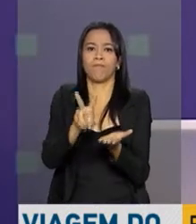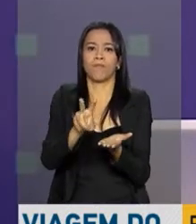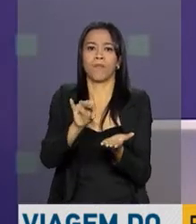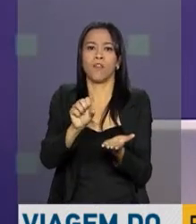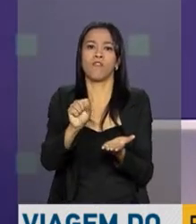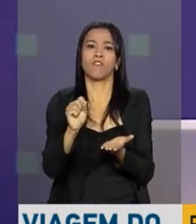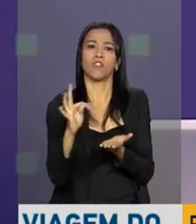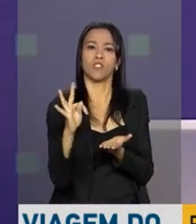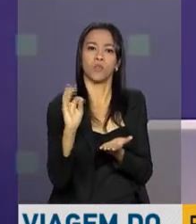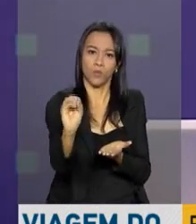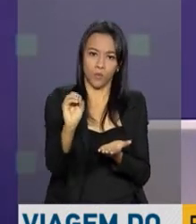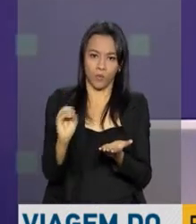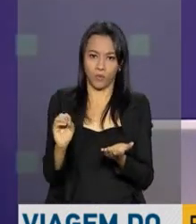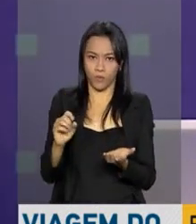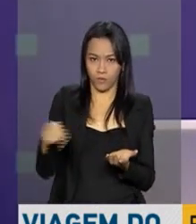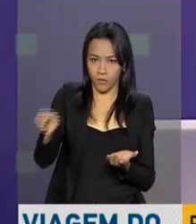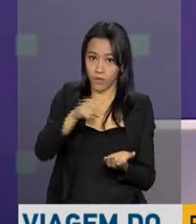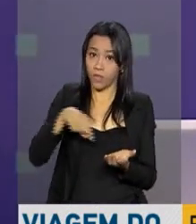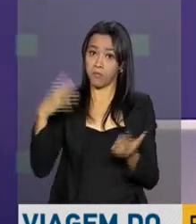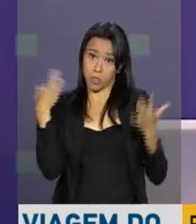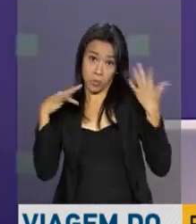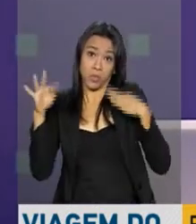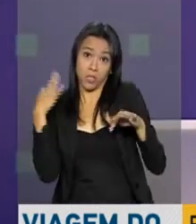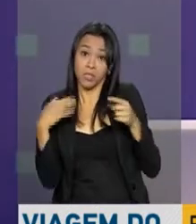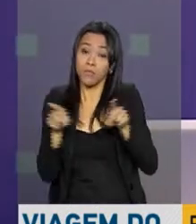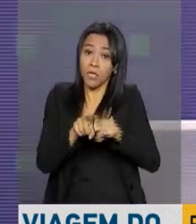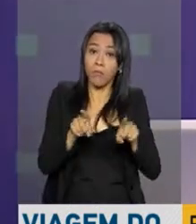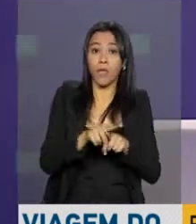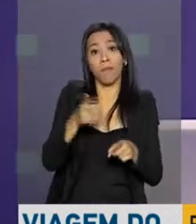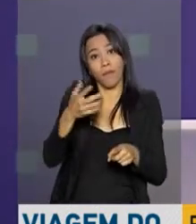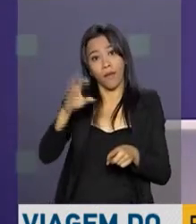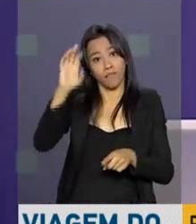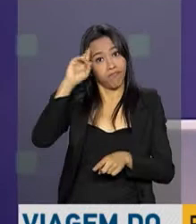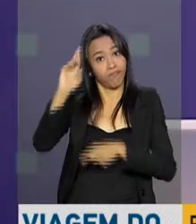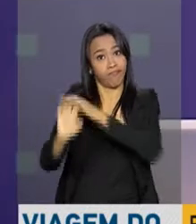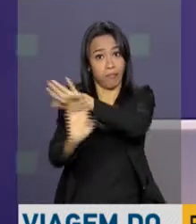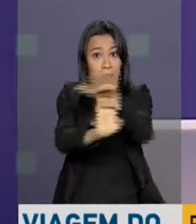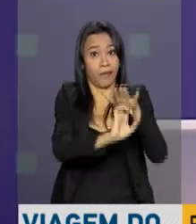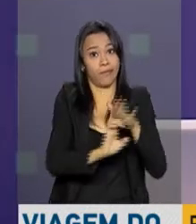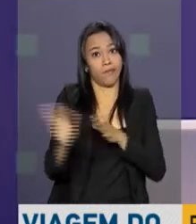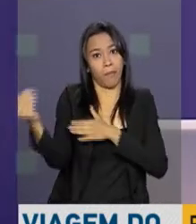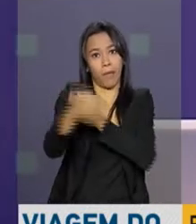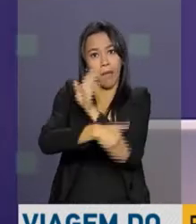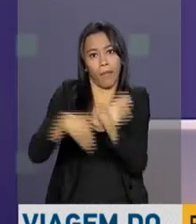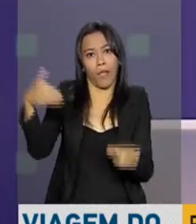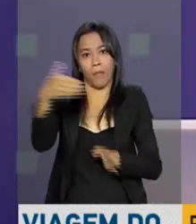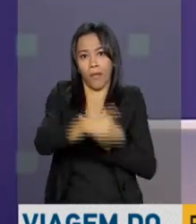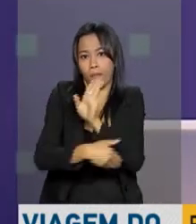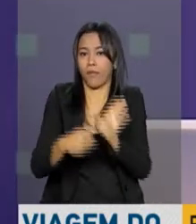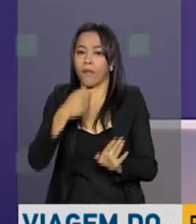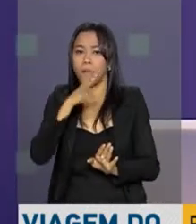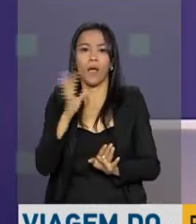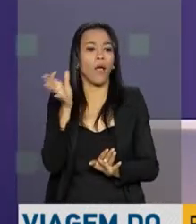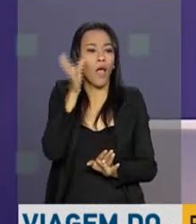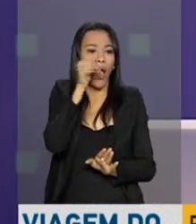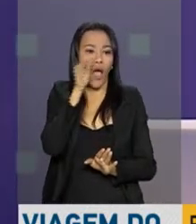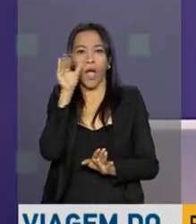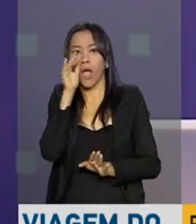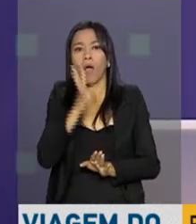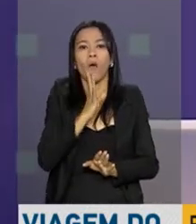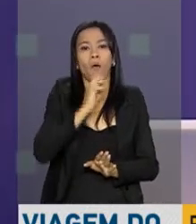para homens de negócios. Mas, como sabemos, um capítulo muito especial